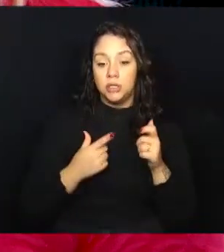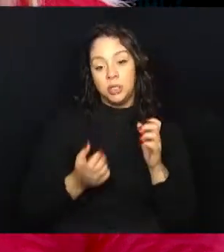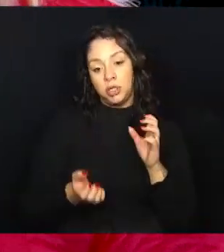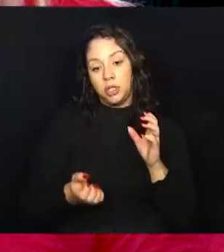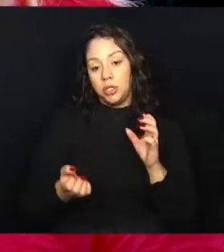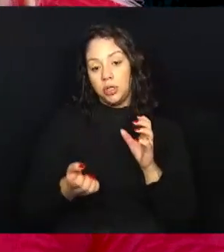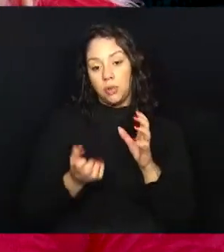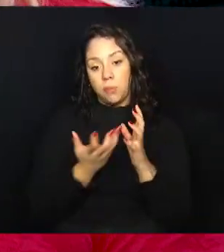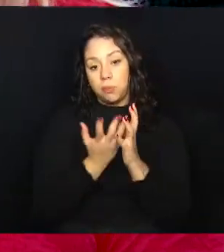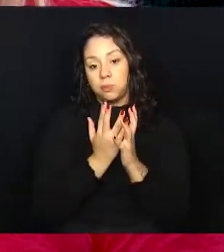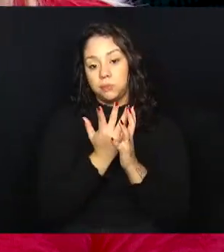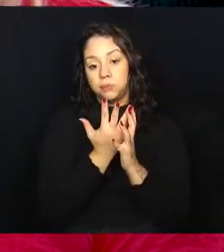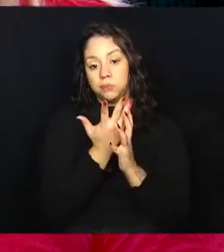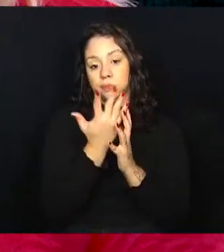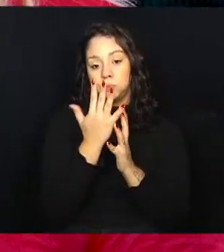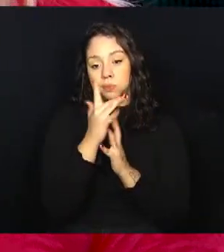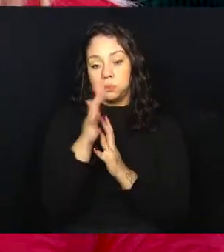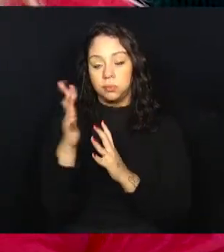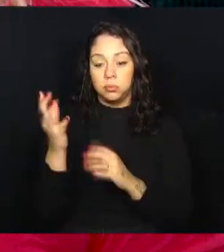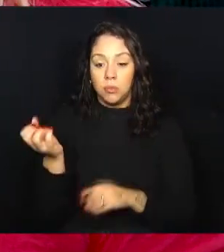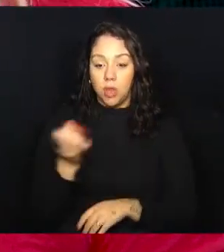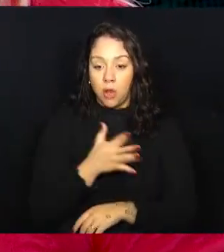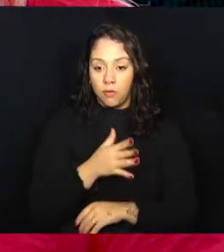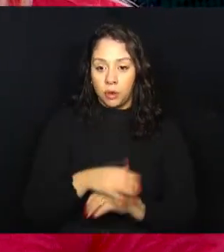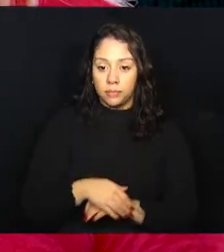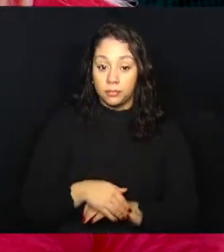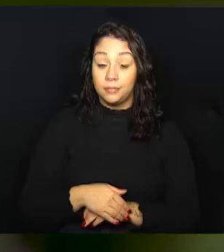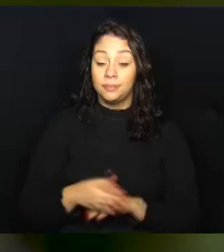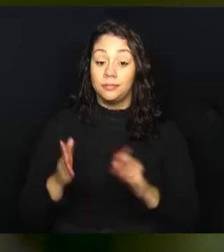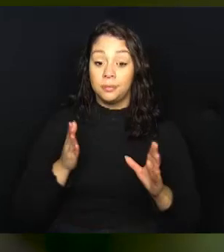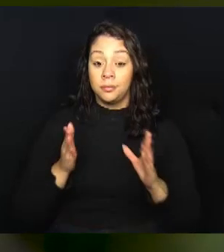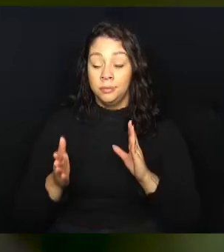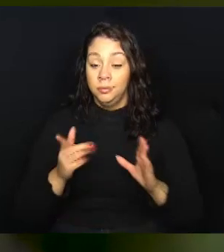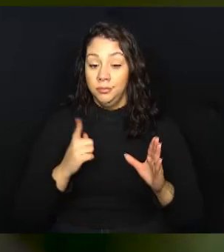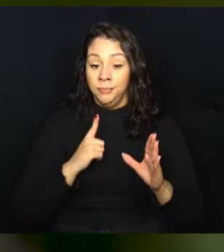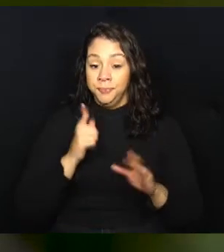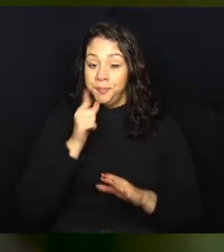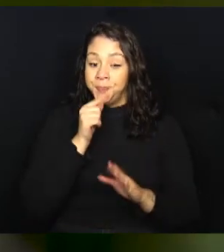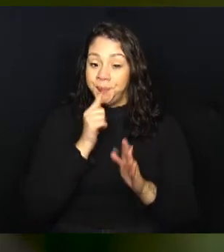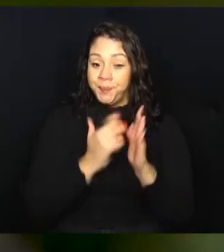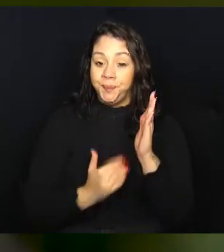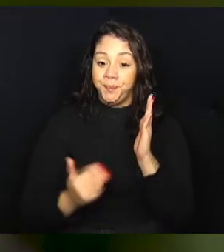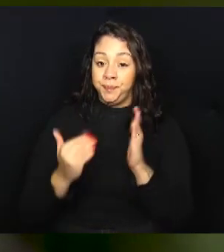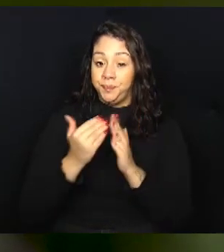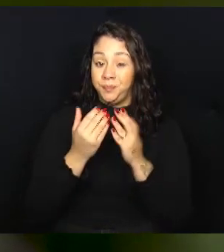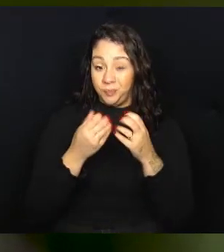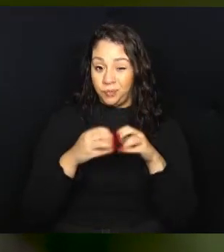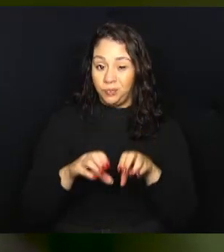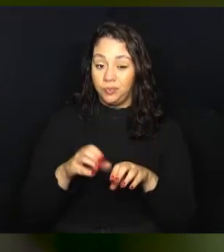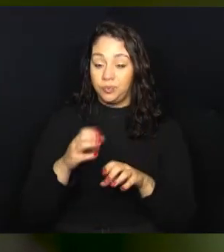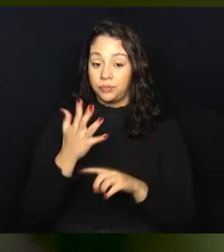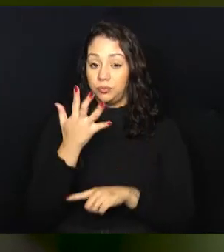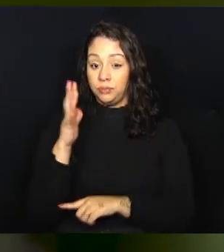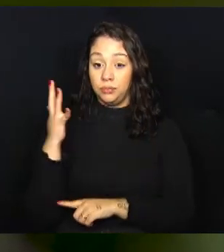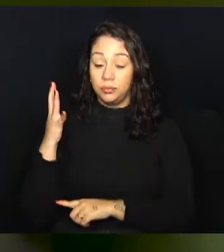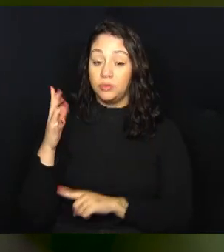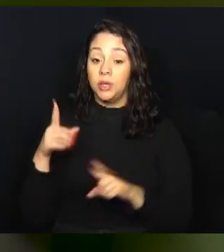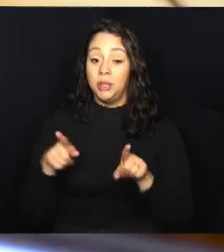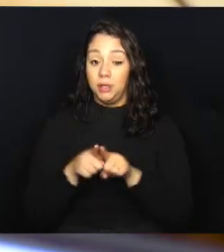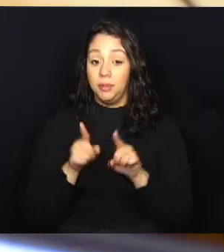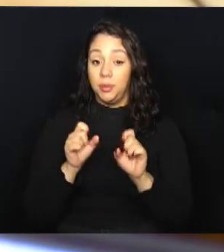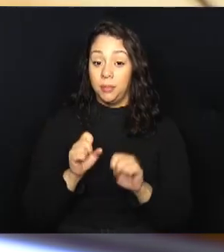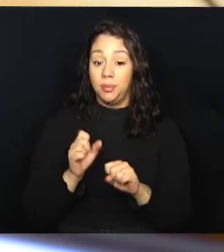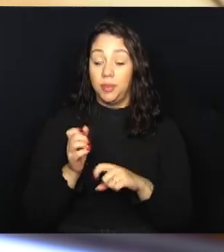forte para receber as novas folhas, flores. Nesta época, o excesso de água é prejudicial para